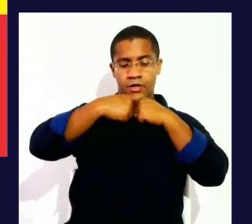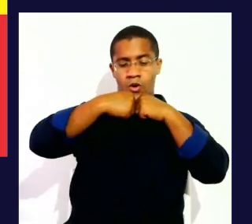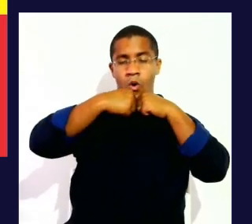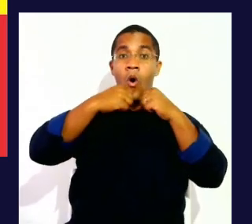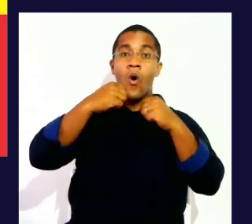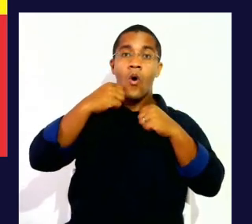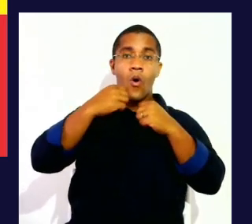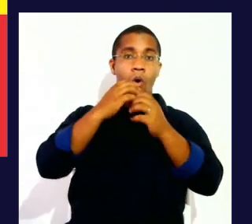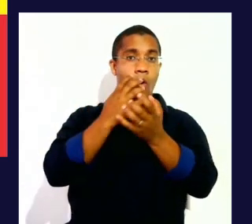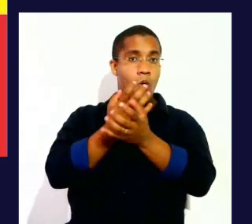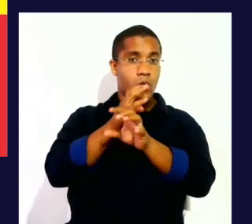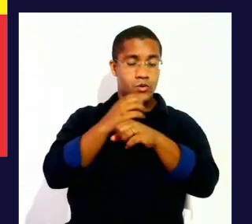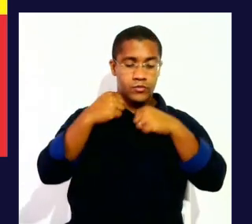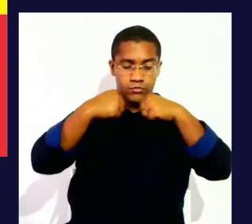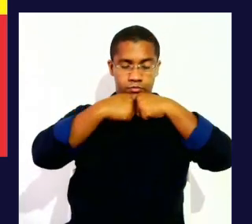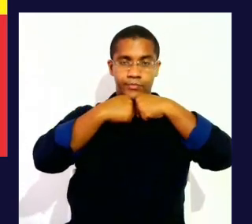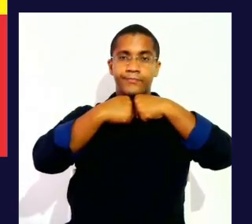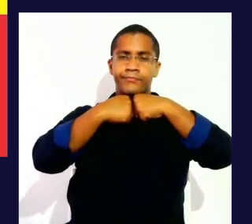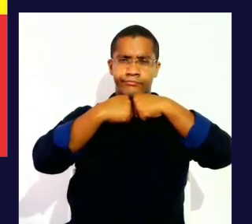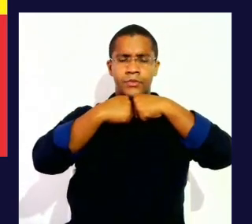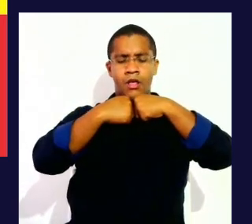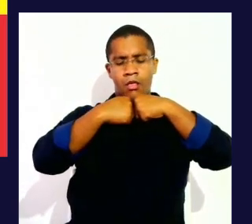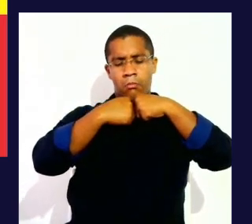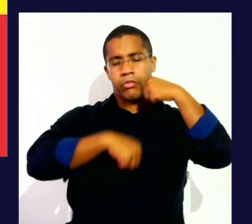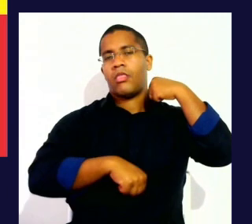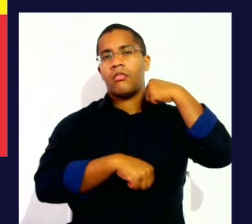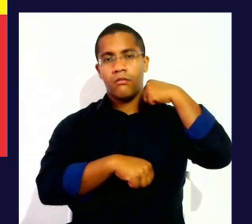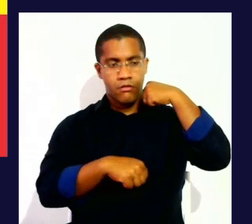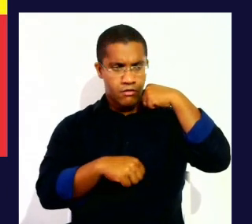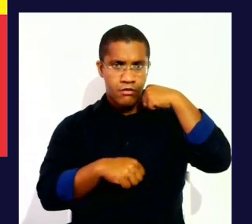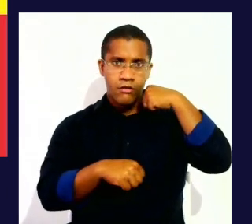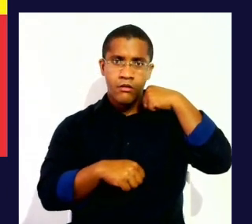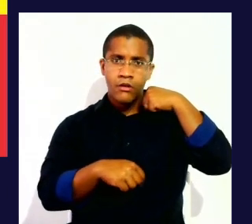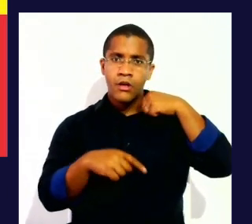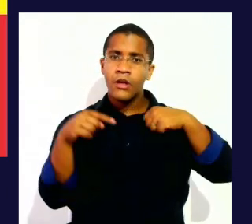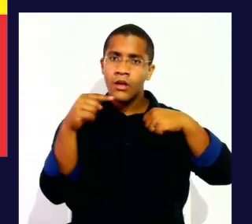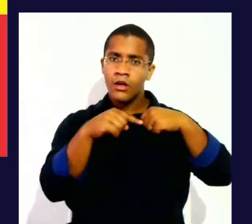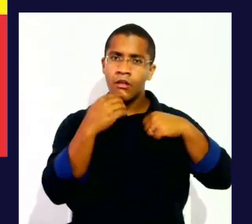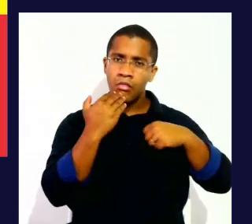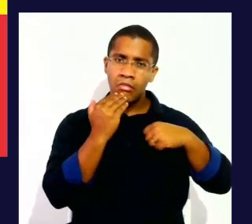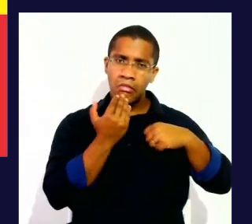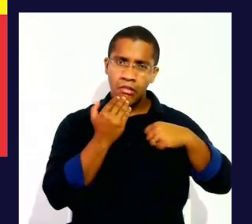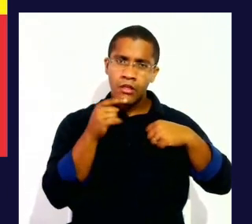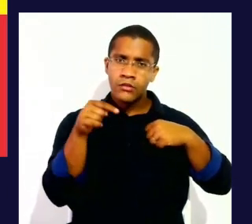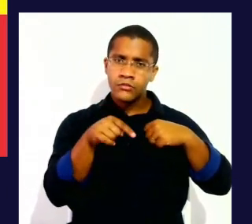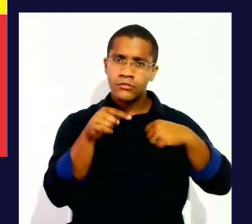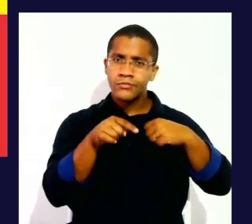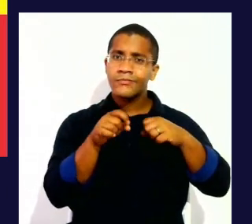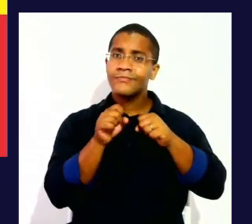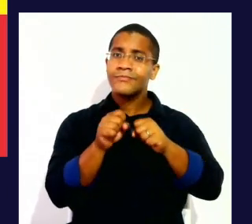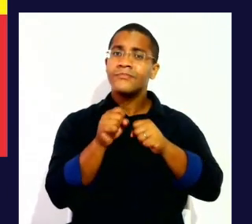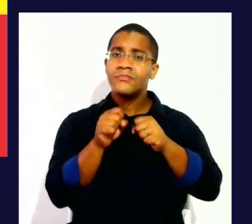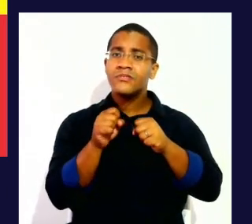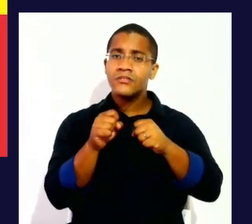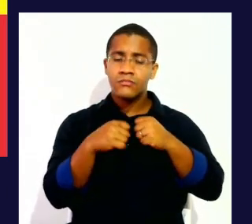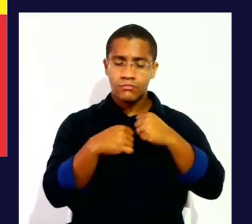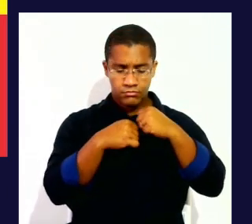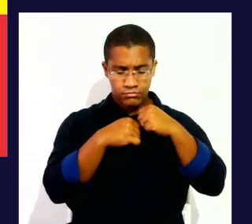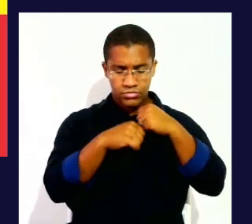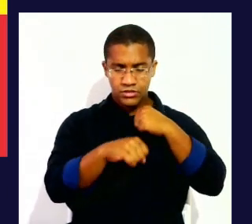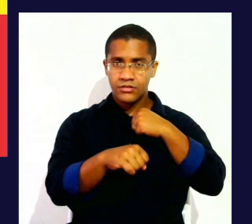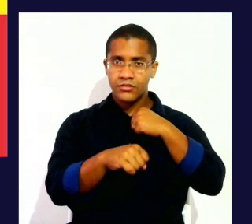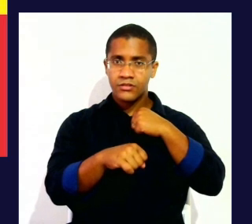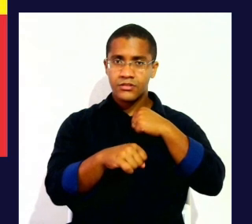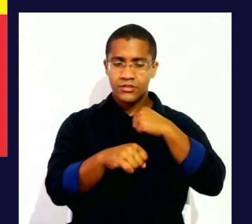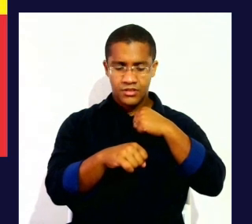superfície articular, onde os ossos não mantêm mais contato entre si, desarranjado a anatomia da